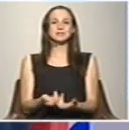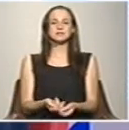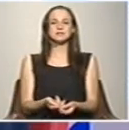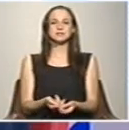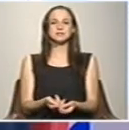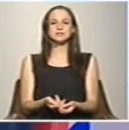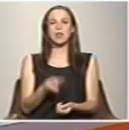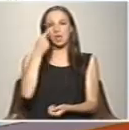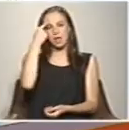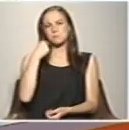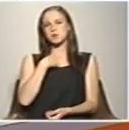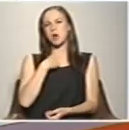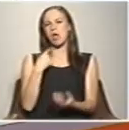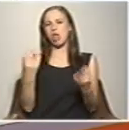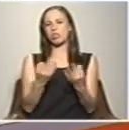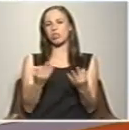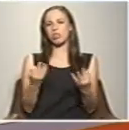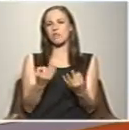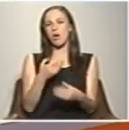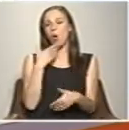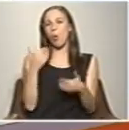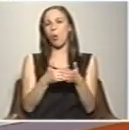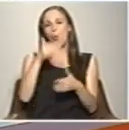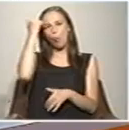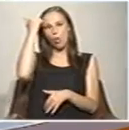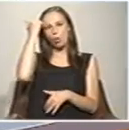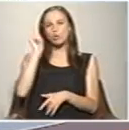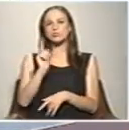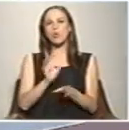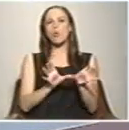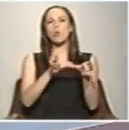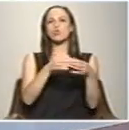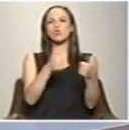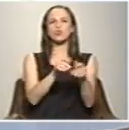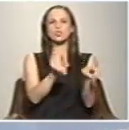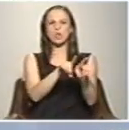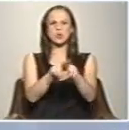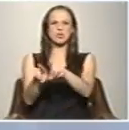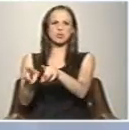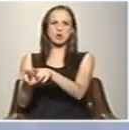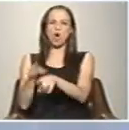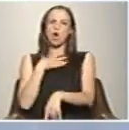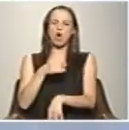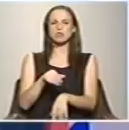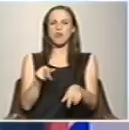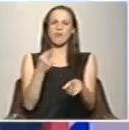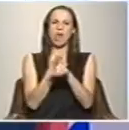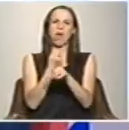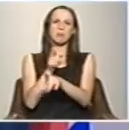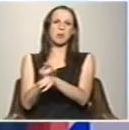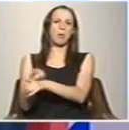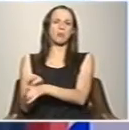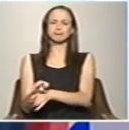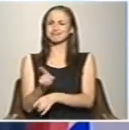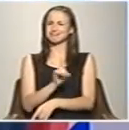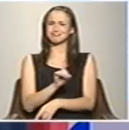grande consciencialização de que estamos perante um idoso e não perante um conjunto de idosos todos iguais, que todos gostam de fazer as mesmas coisas. Há